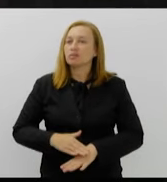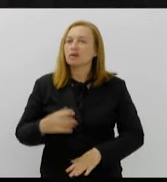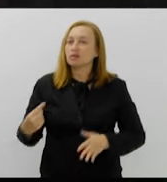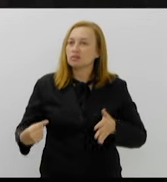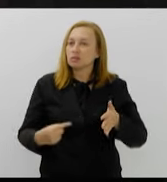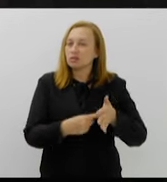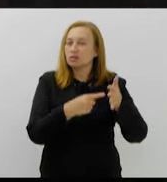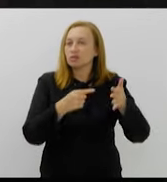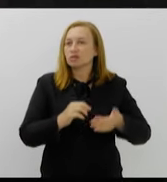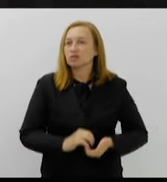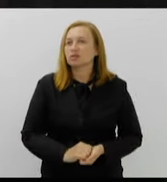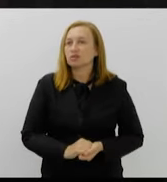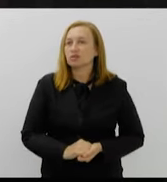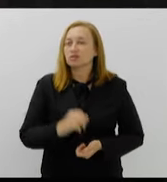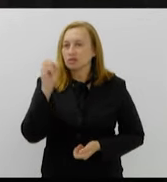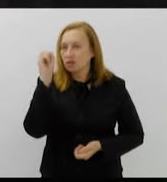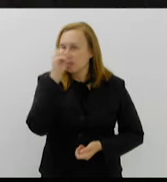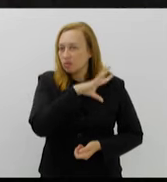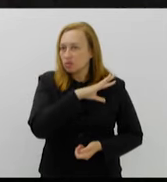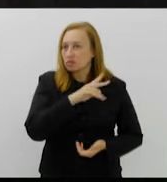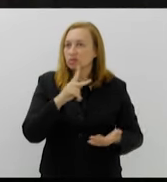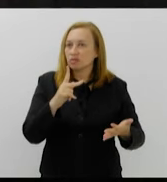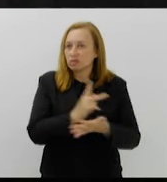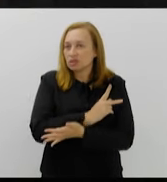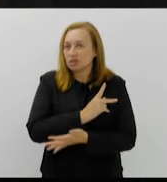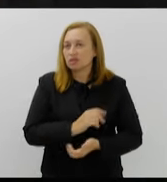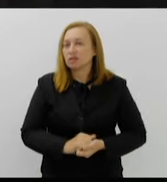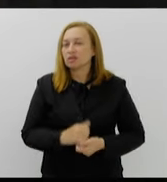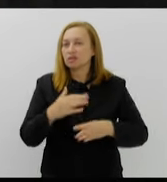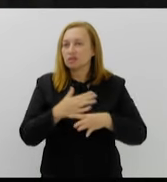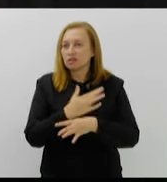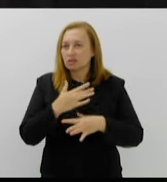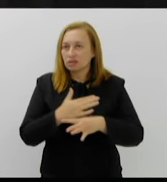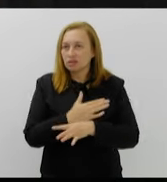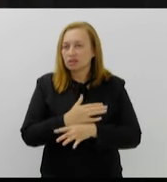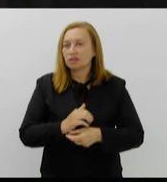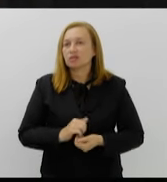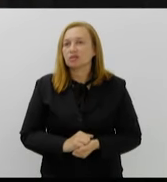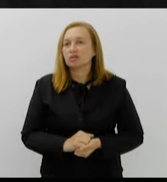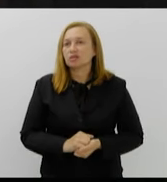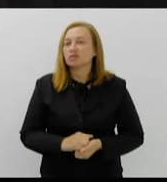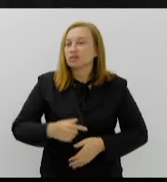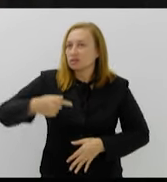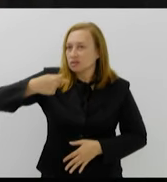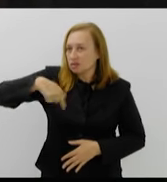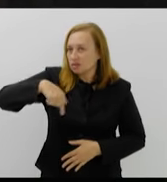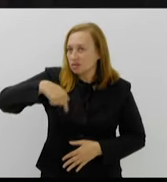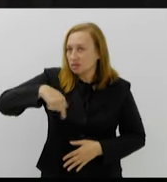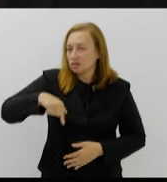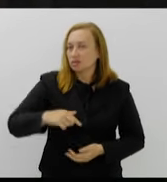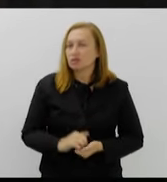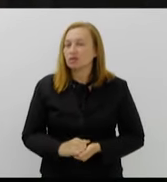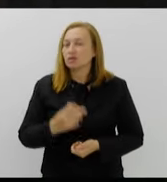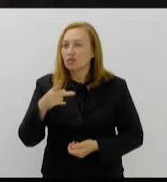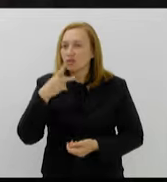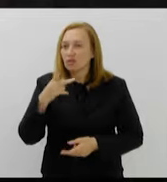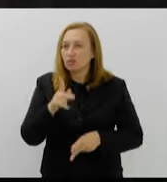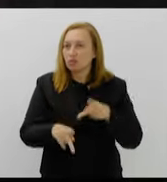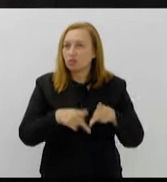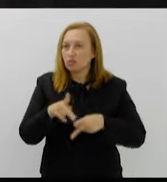denúncia desse absurdo que vem acontecendo na cidade de Queimados e eu digo pra